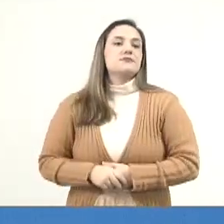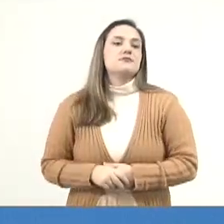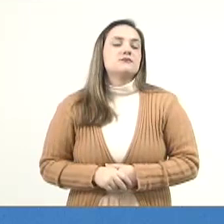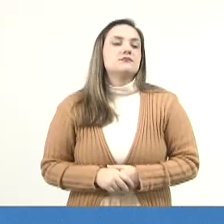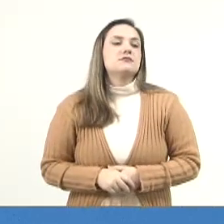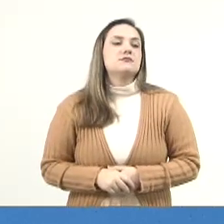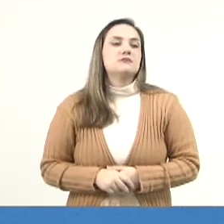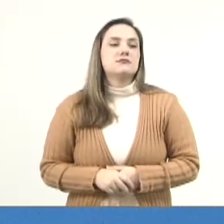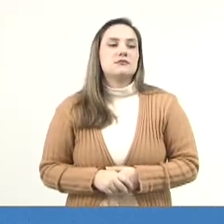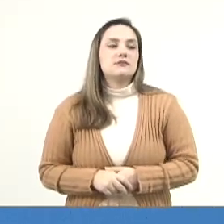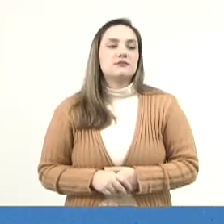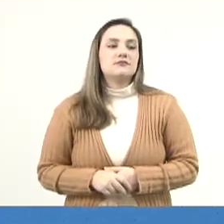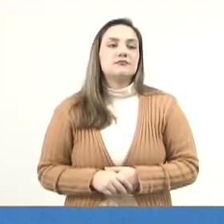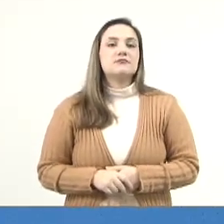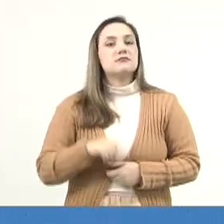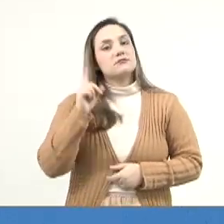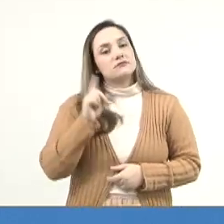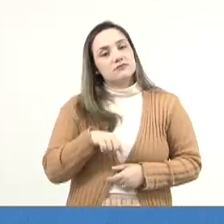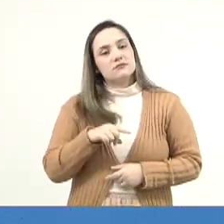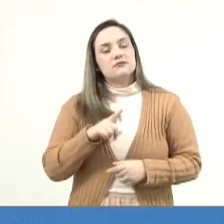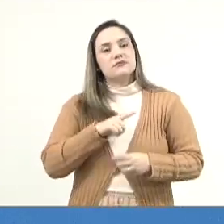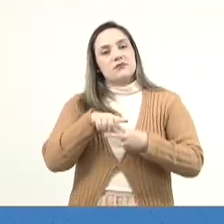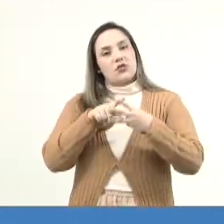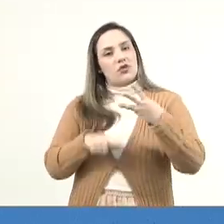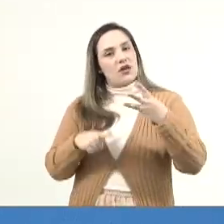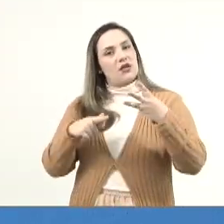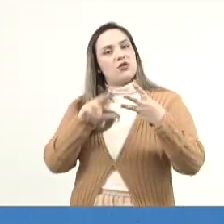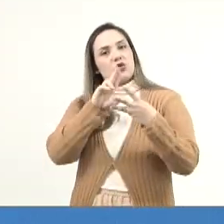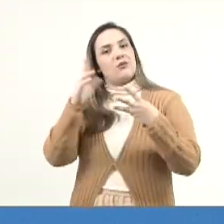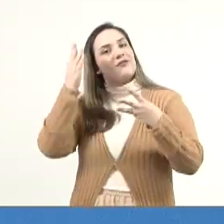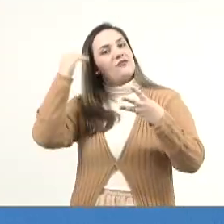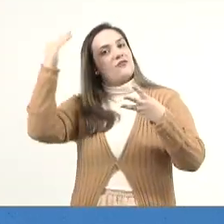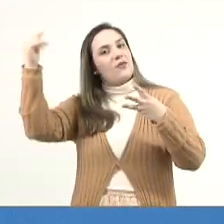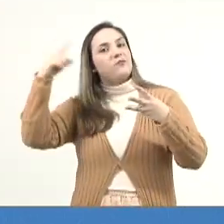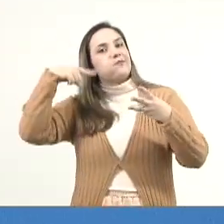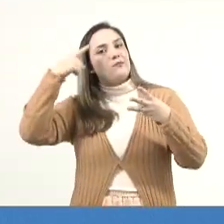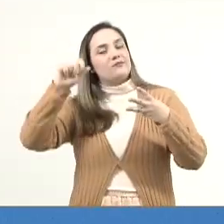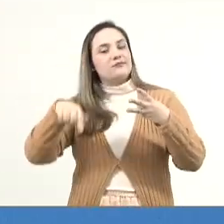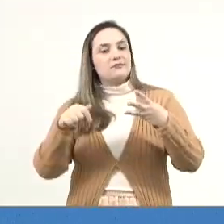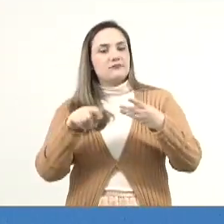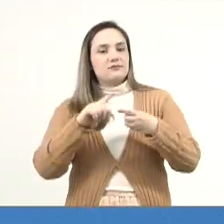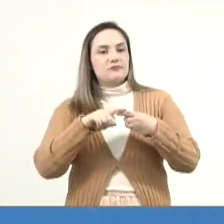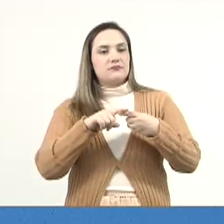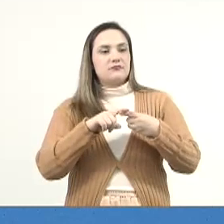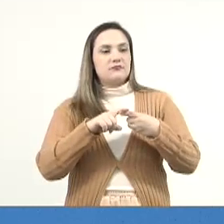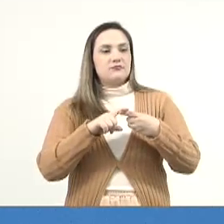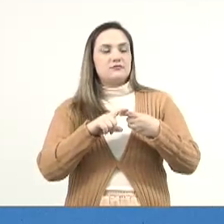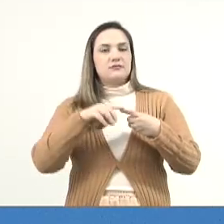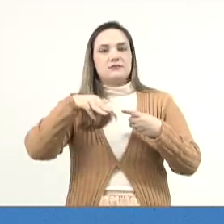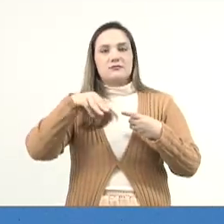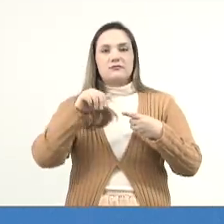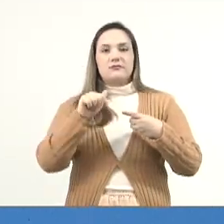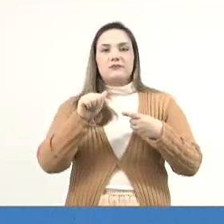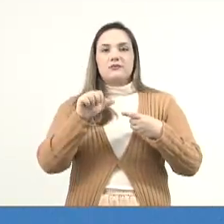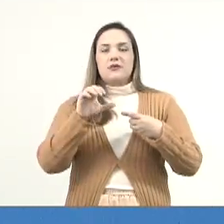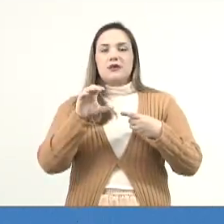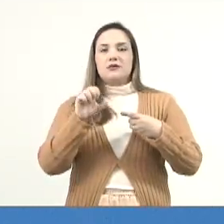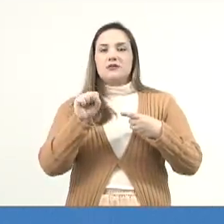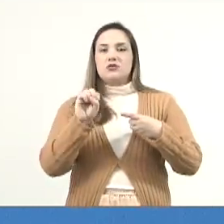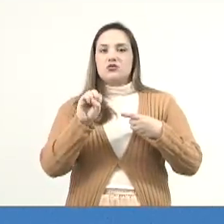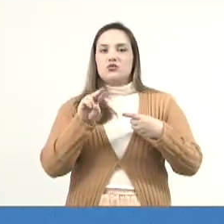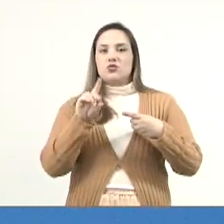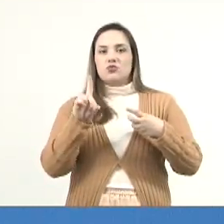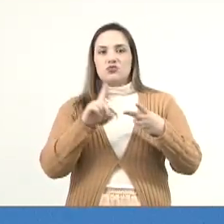jri referencia três grandes nomes da advogacia Sul Matogrossense Will maud